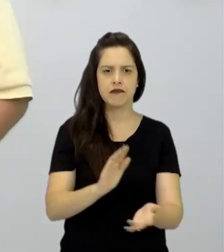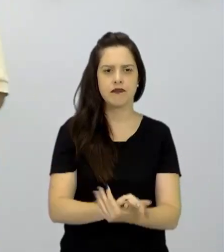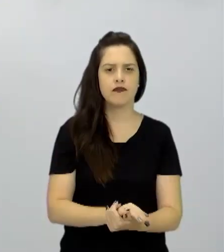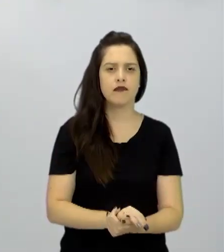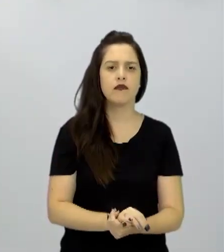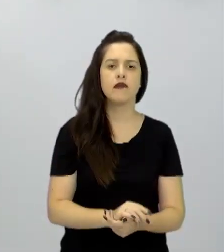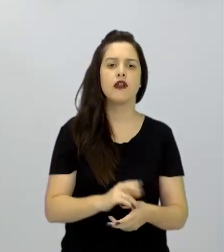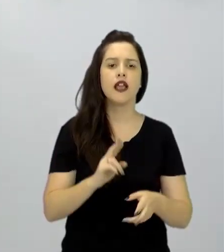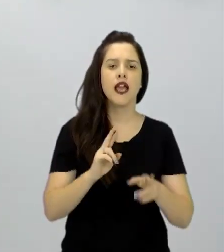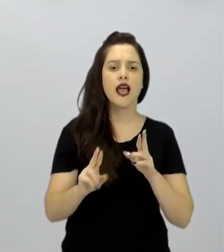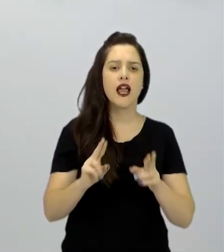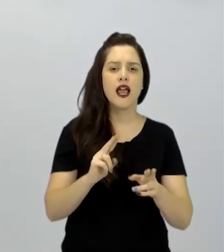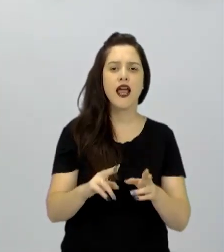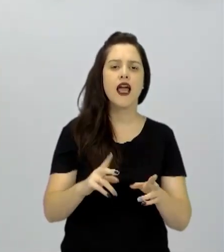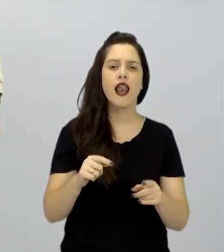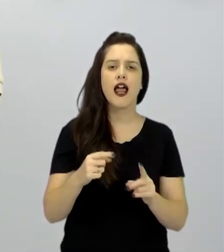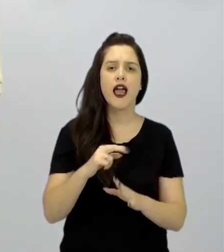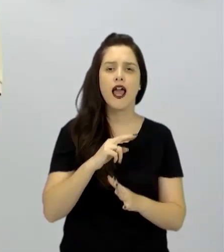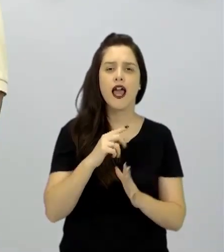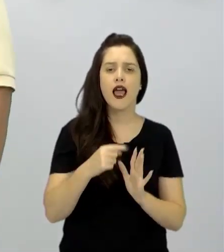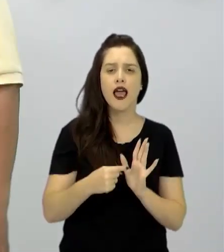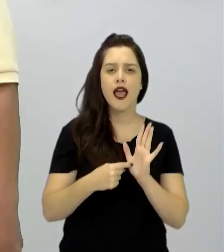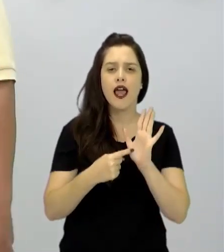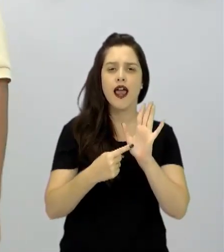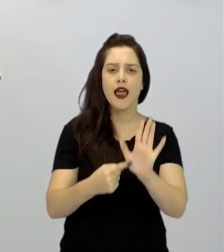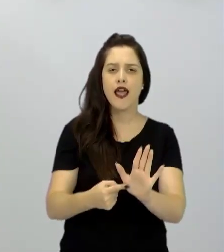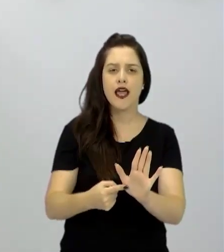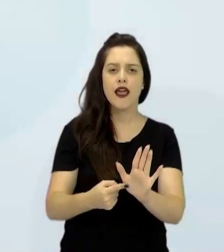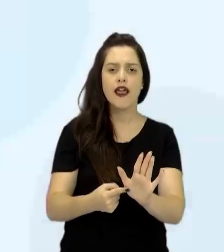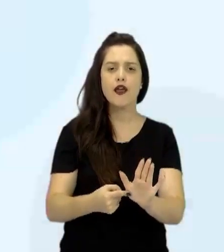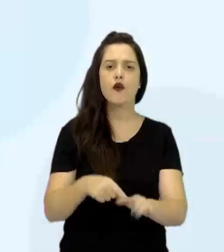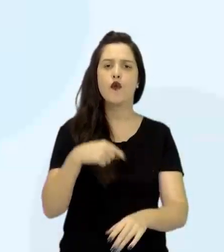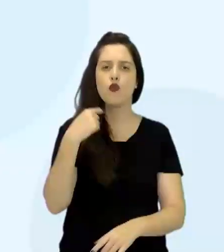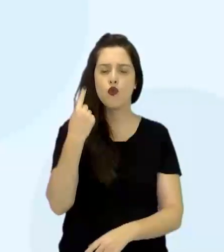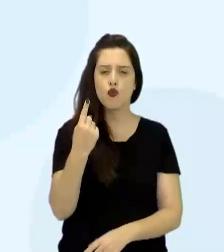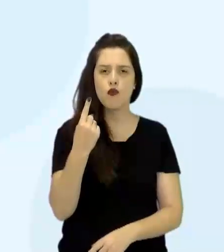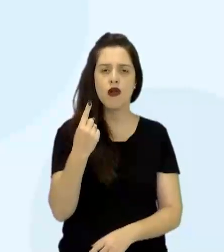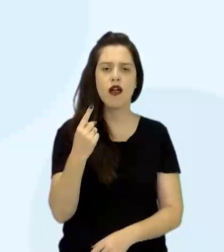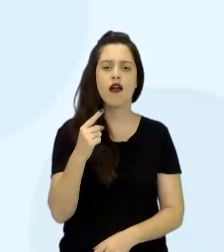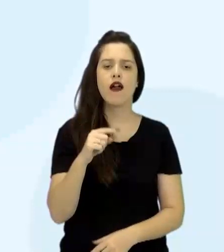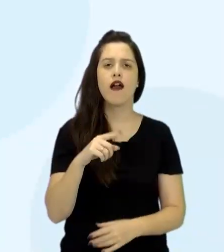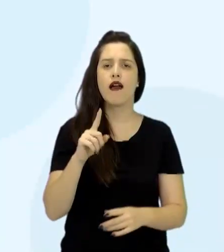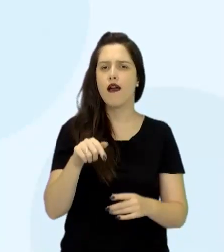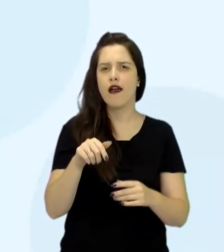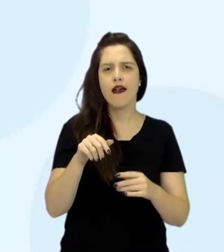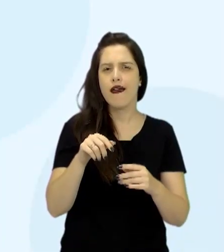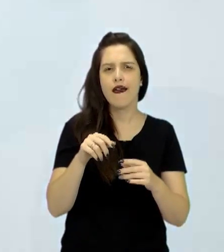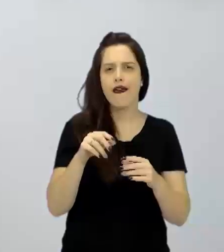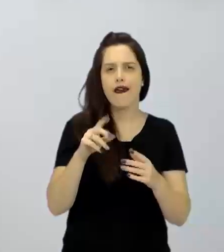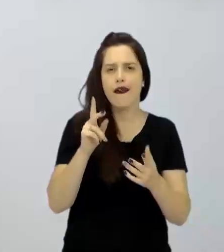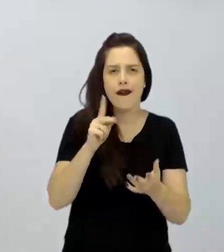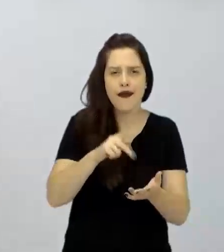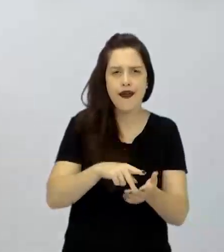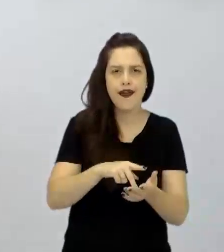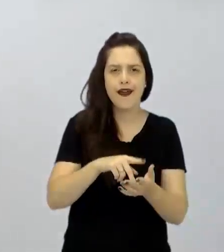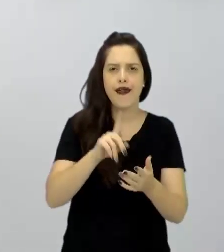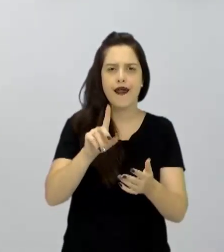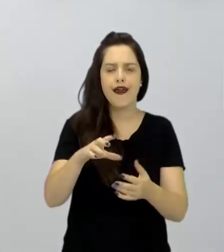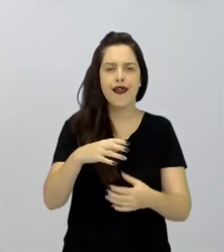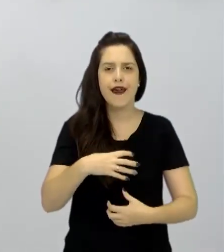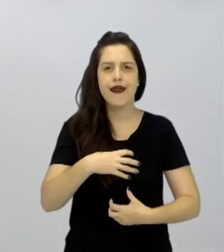a razão é expressa por geralmente uma fração, mas é mais comum nós vemos na forma